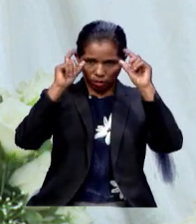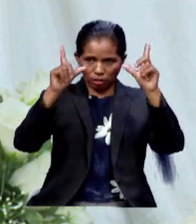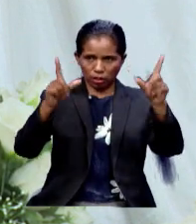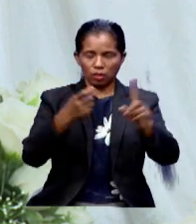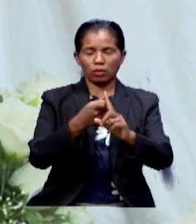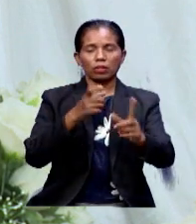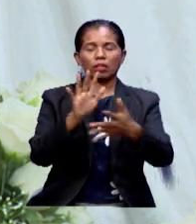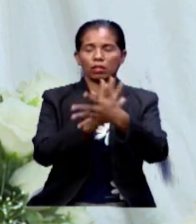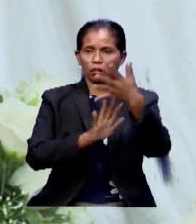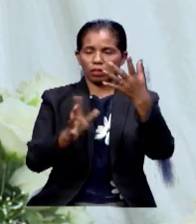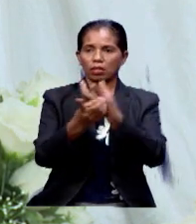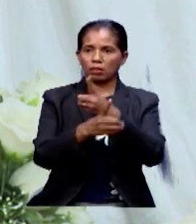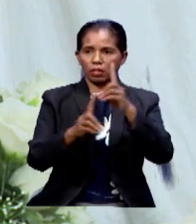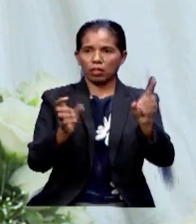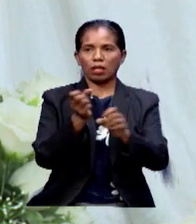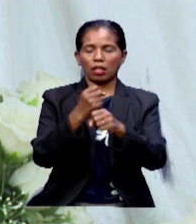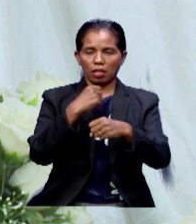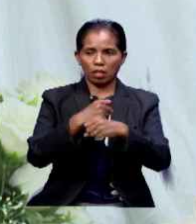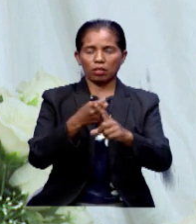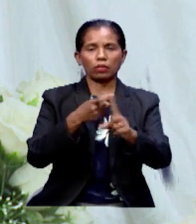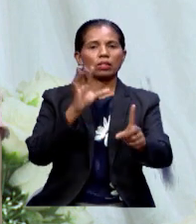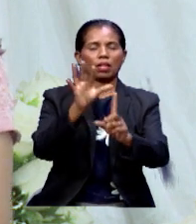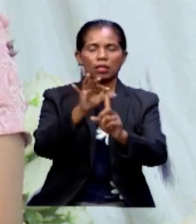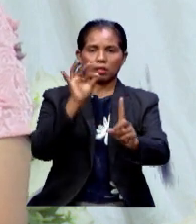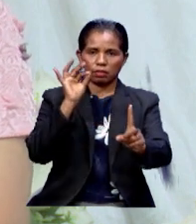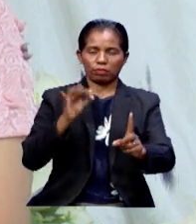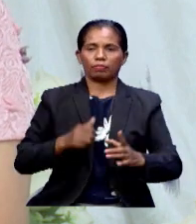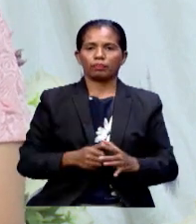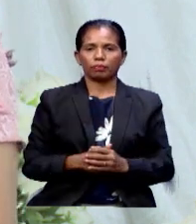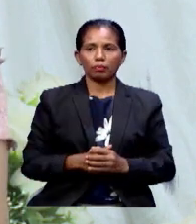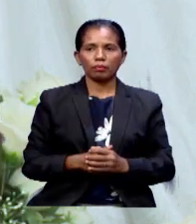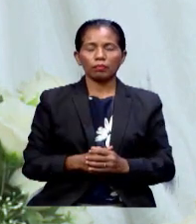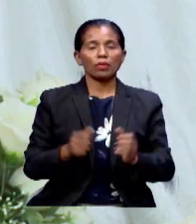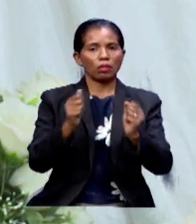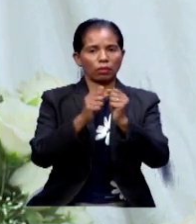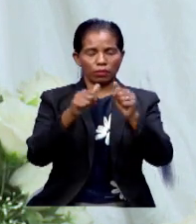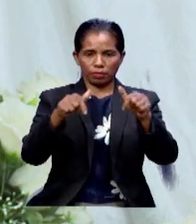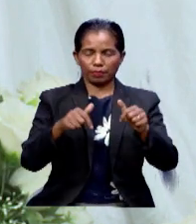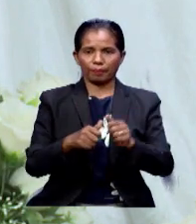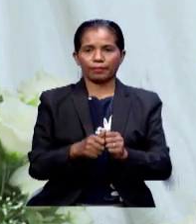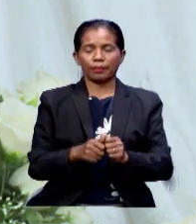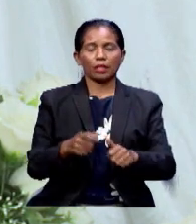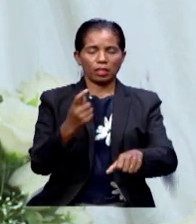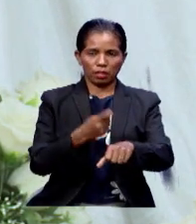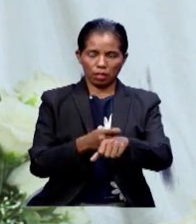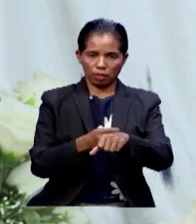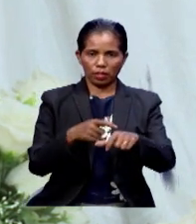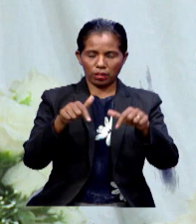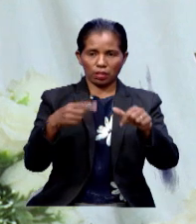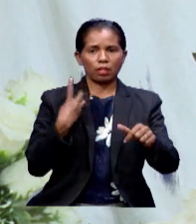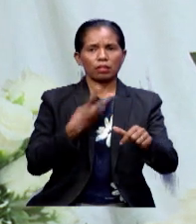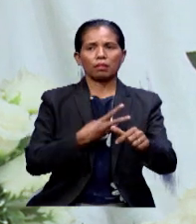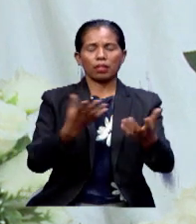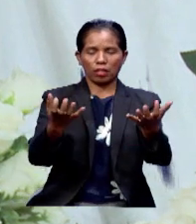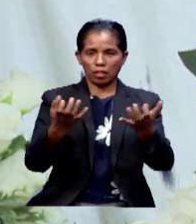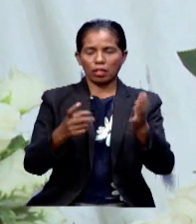festa democracia nebe mak realiza husi eleição. Honune iha momento dene ami hakara kato